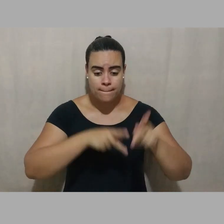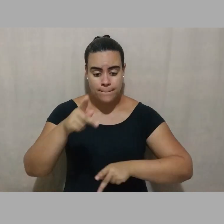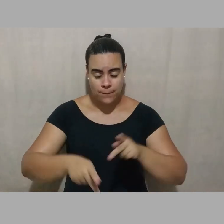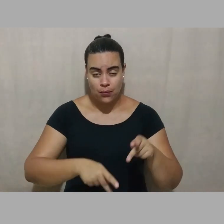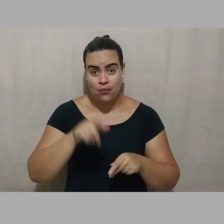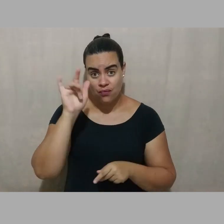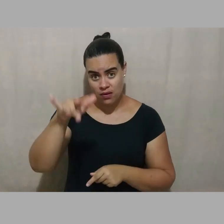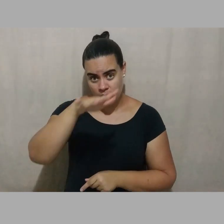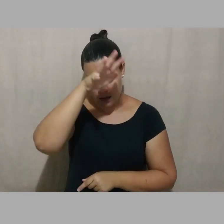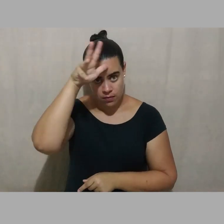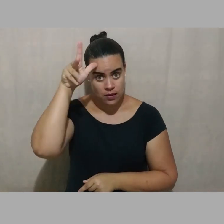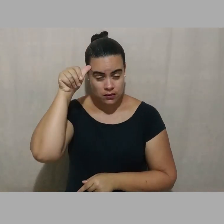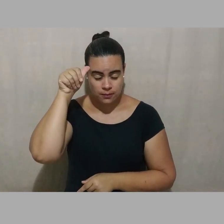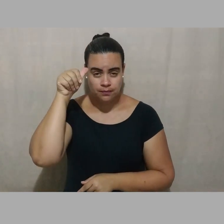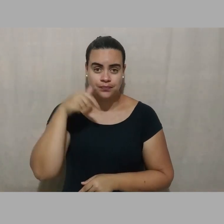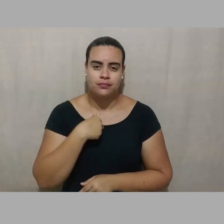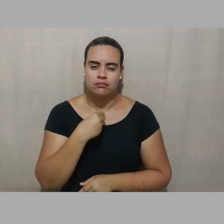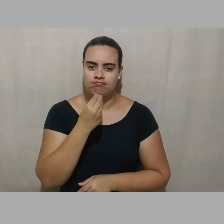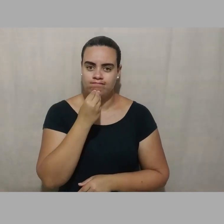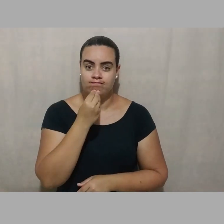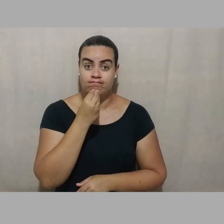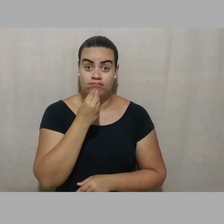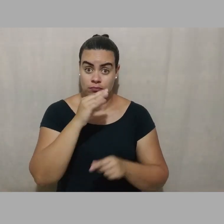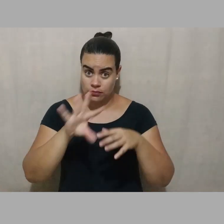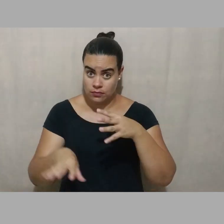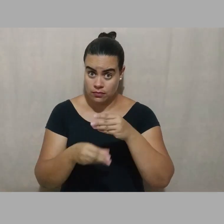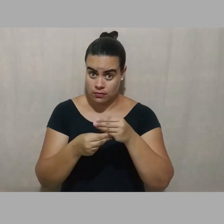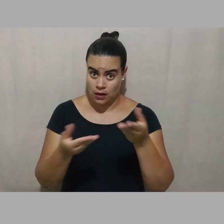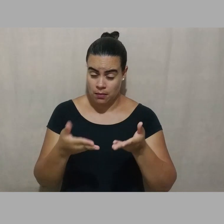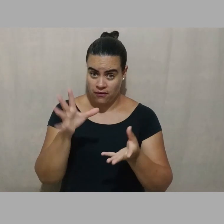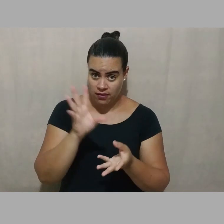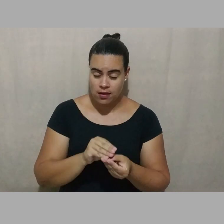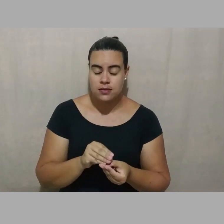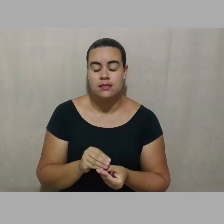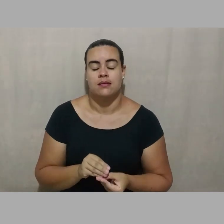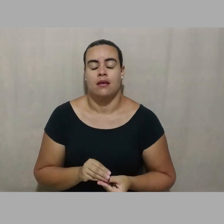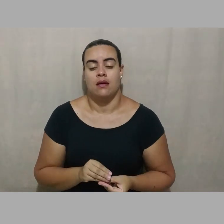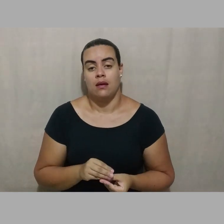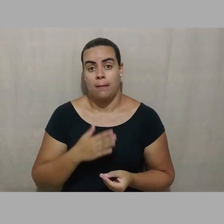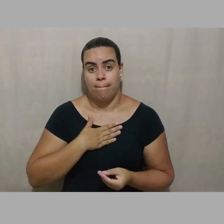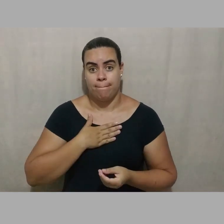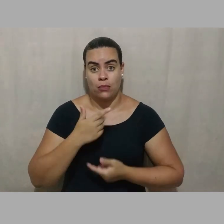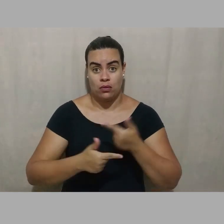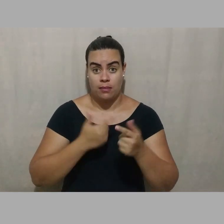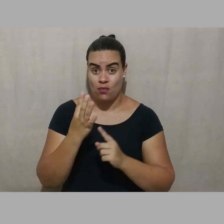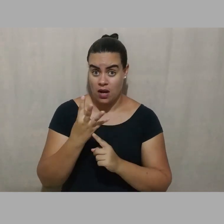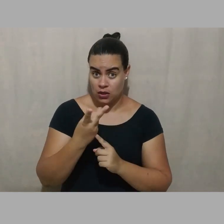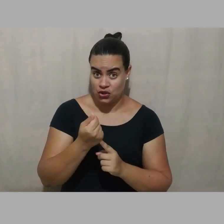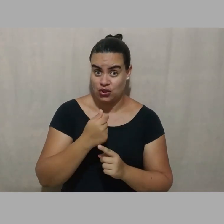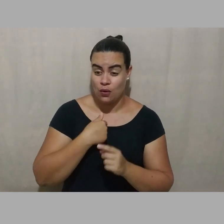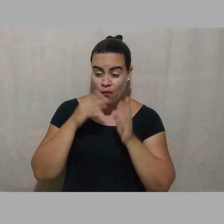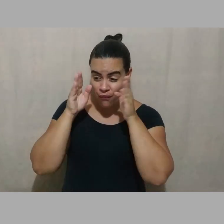na população amazônica, né? Eu gostaria de reiterar aqui para finalizar que o meu trabalho